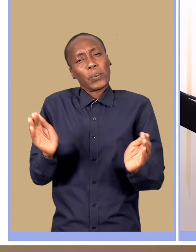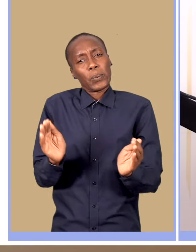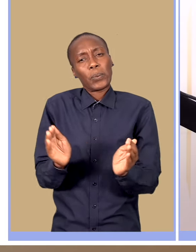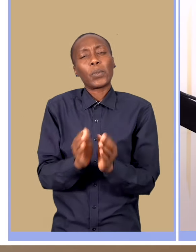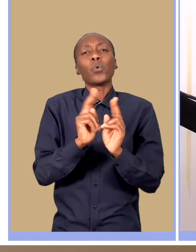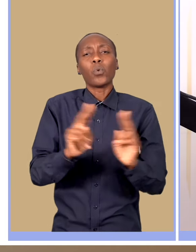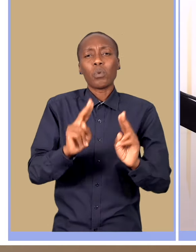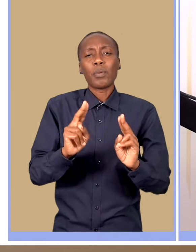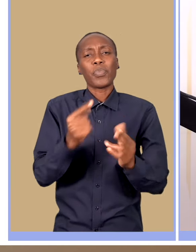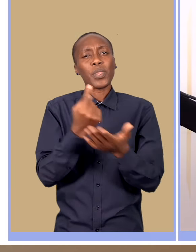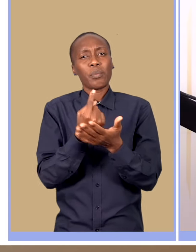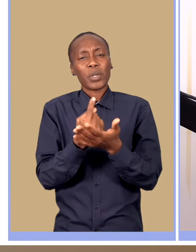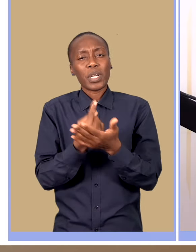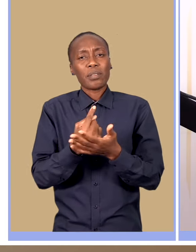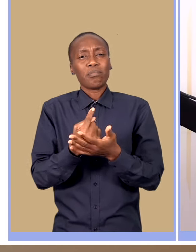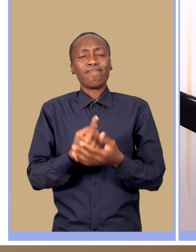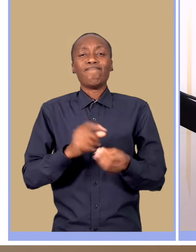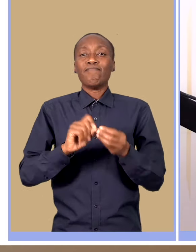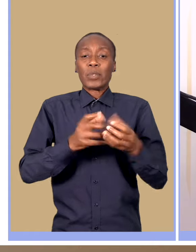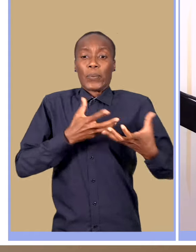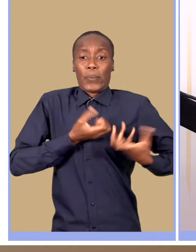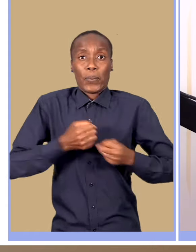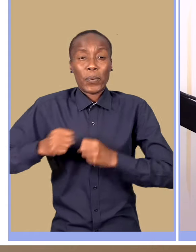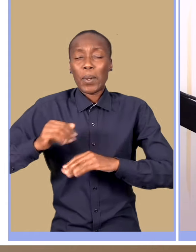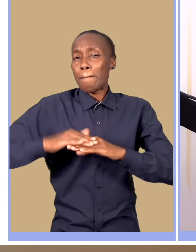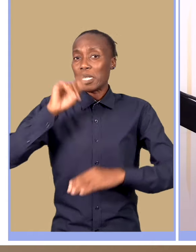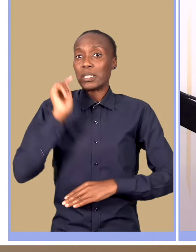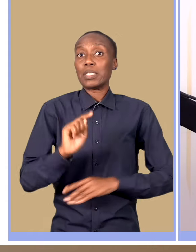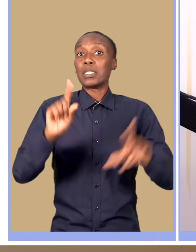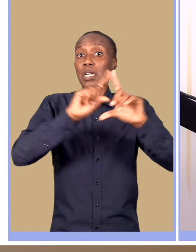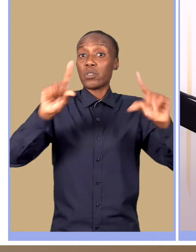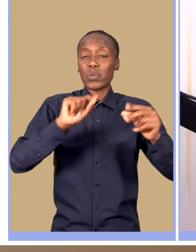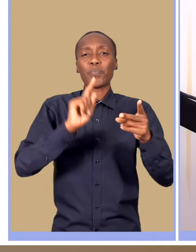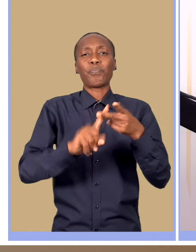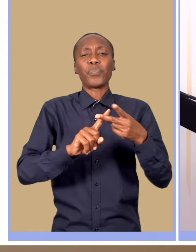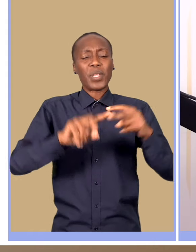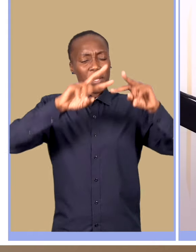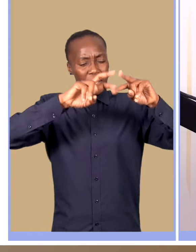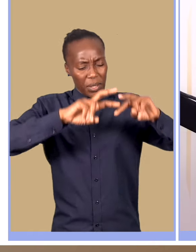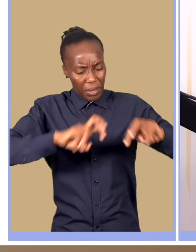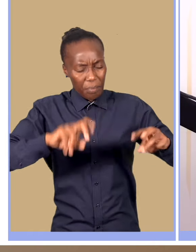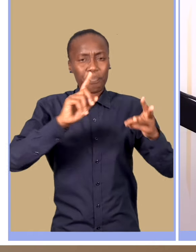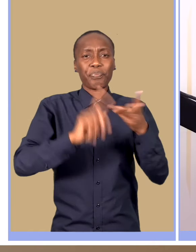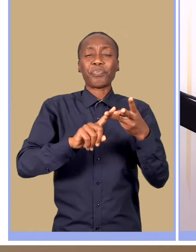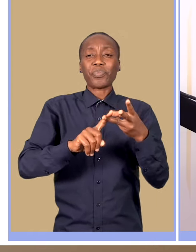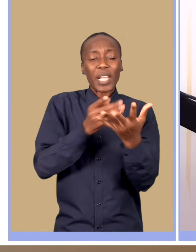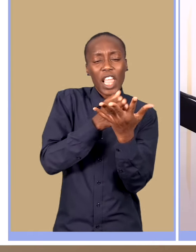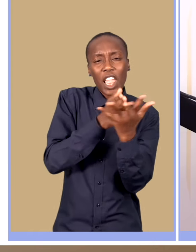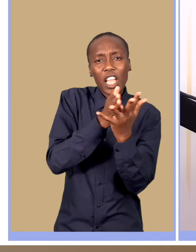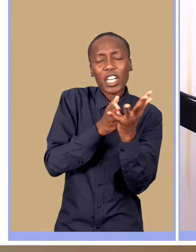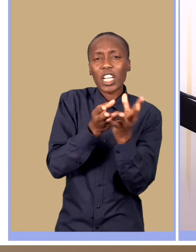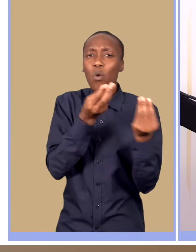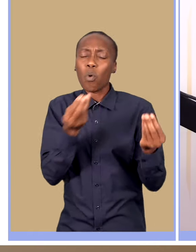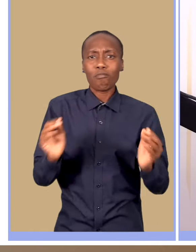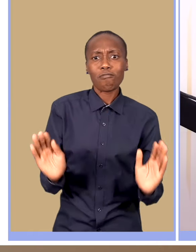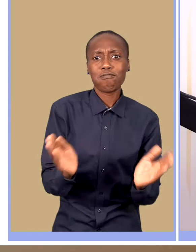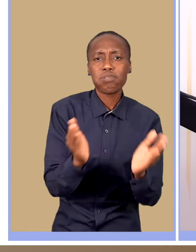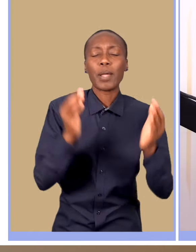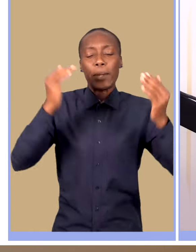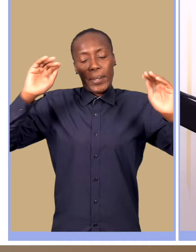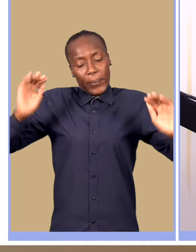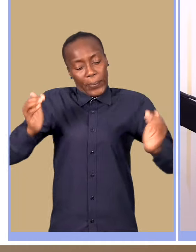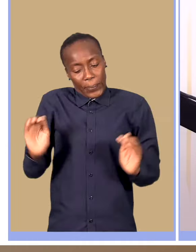uma reflexão e de muito trabalho, seja de investigação como de estratégias proativas para a